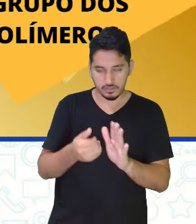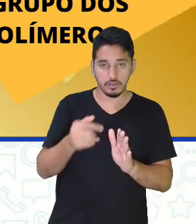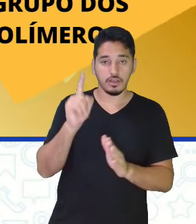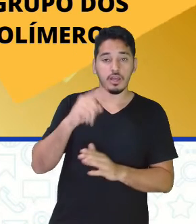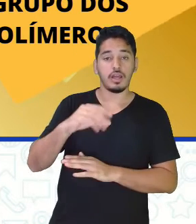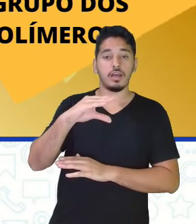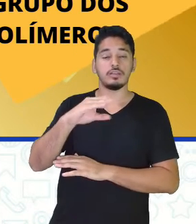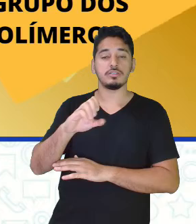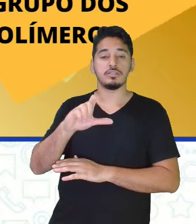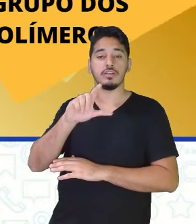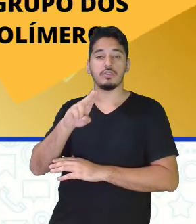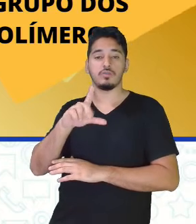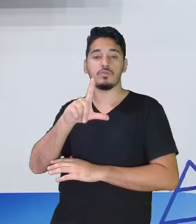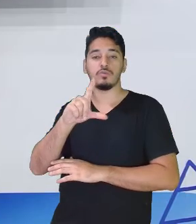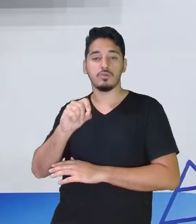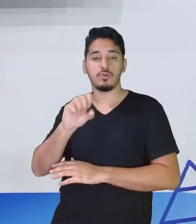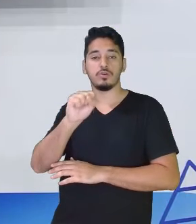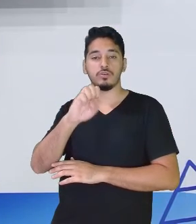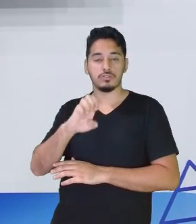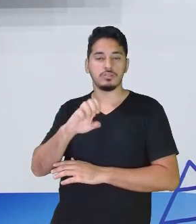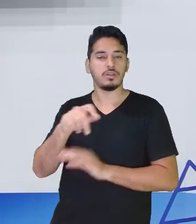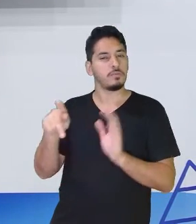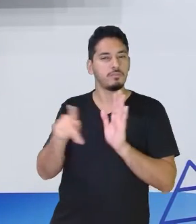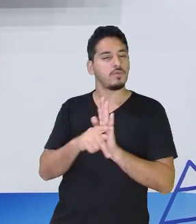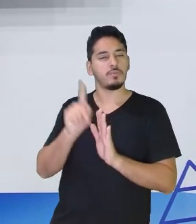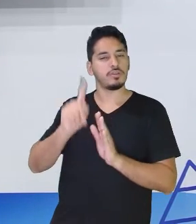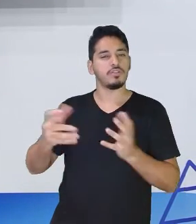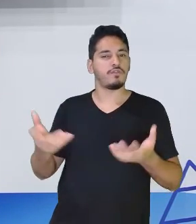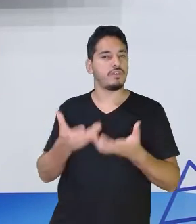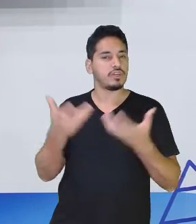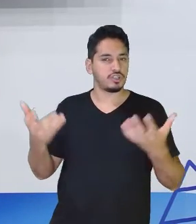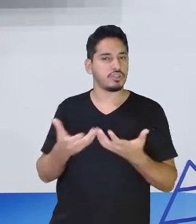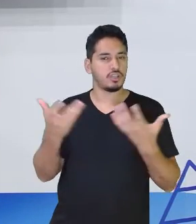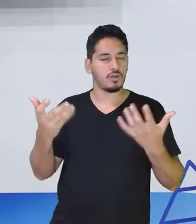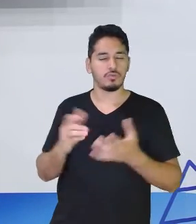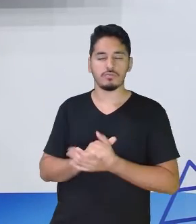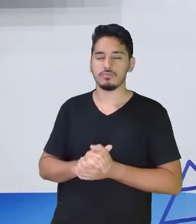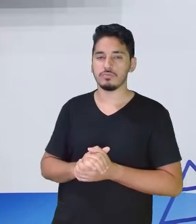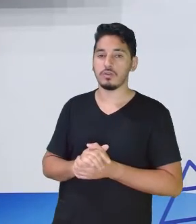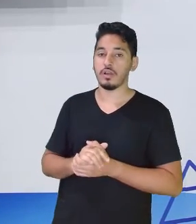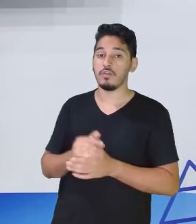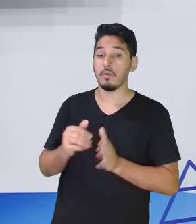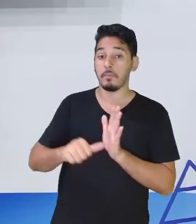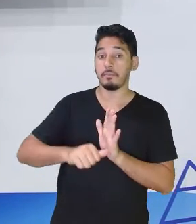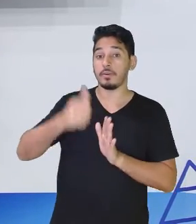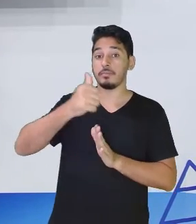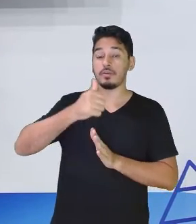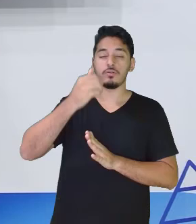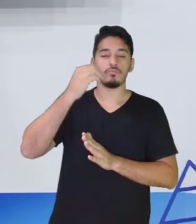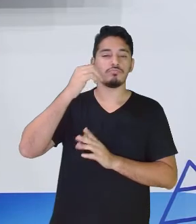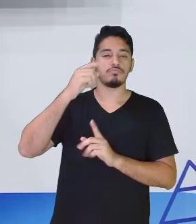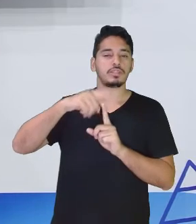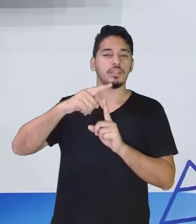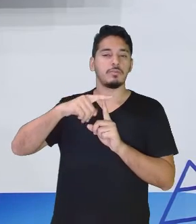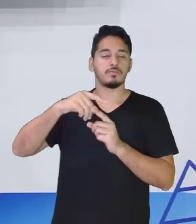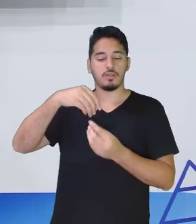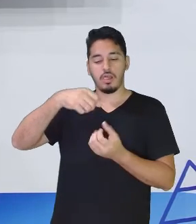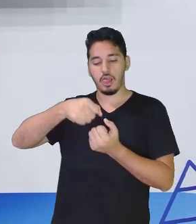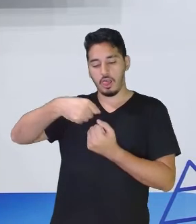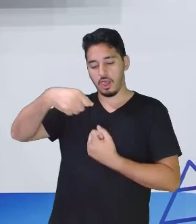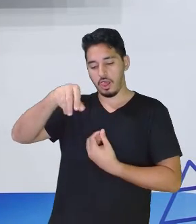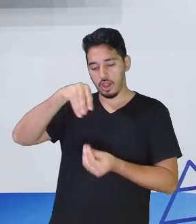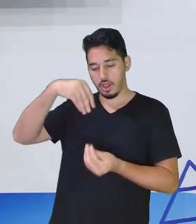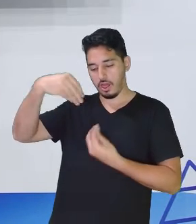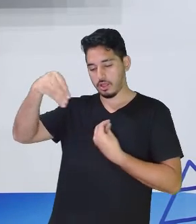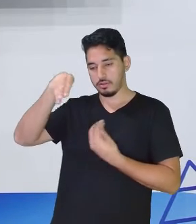celulose. Celulose é uma parte aí que compõe os vegetais. Então, ele fez o primeiro tipo de plástico. E esse plástico